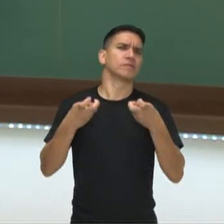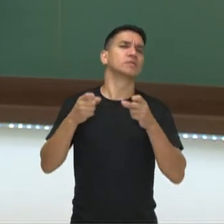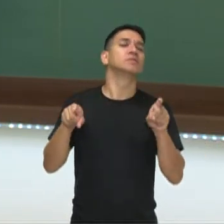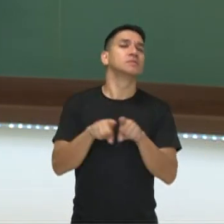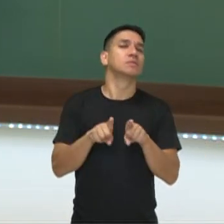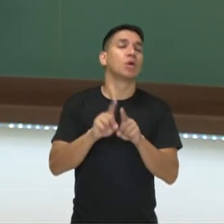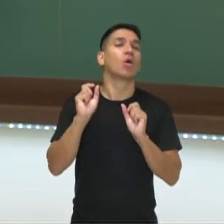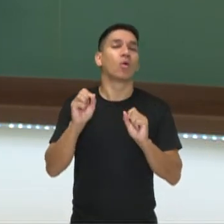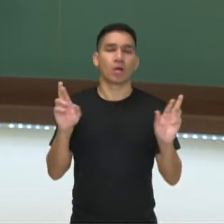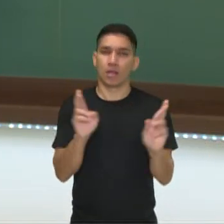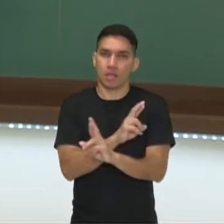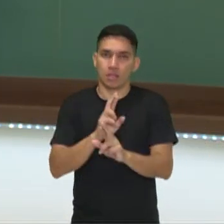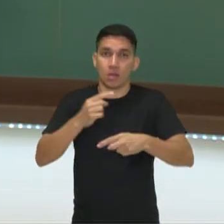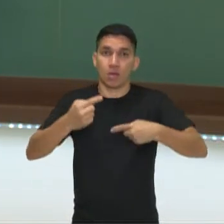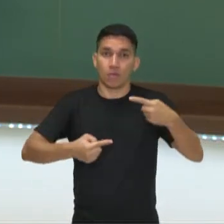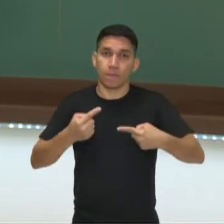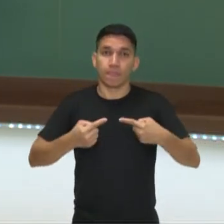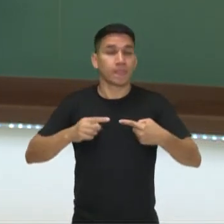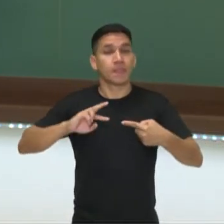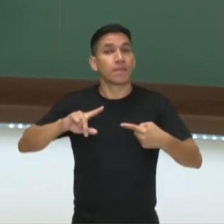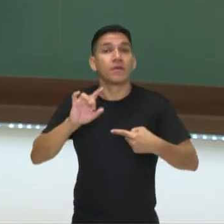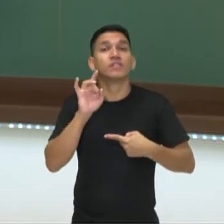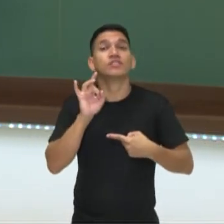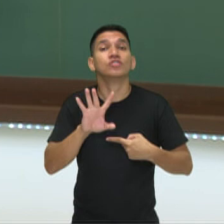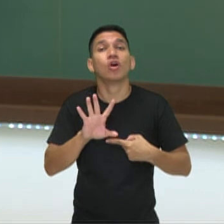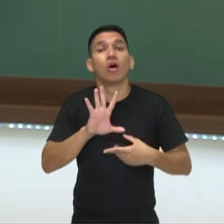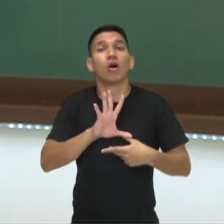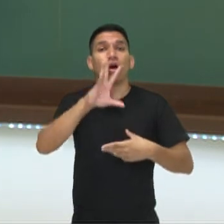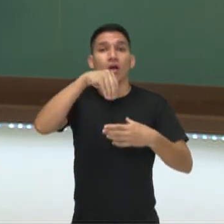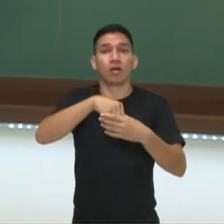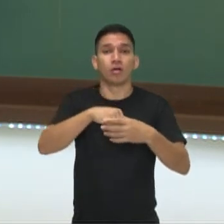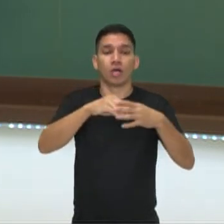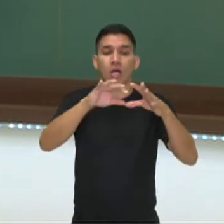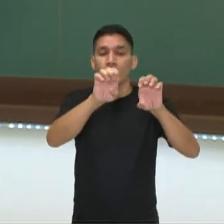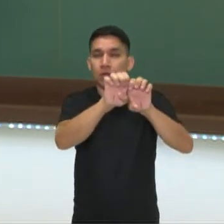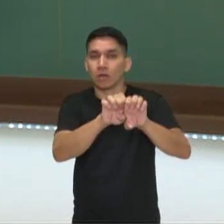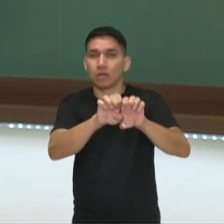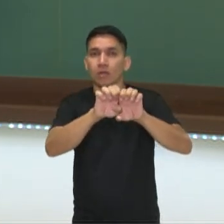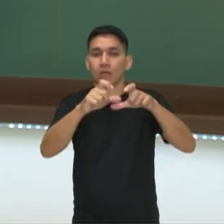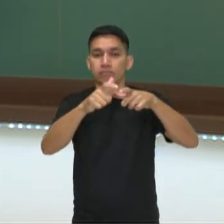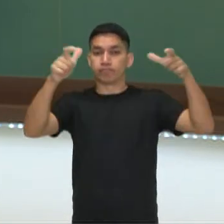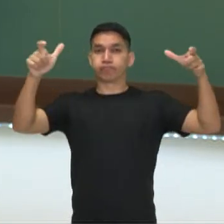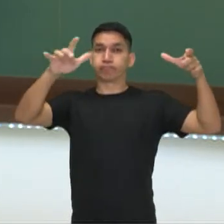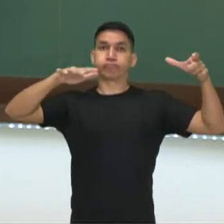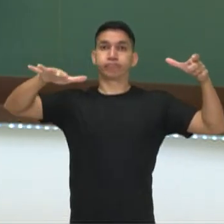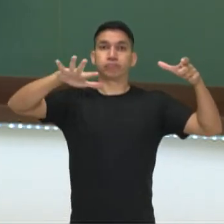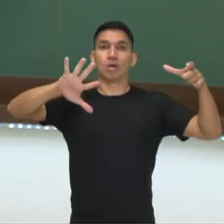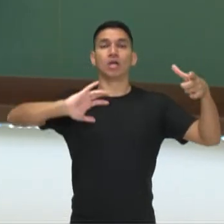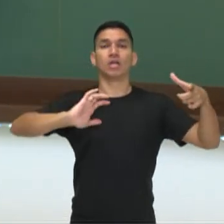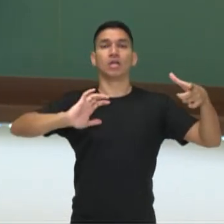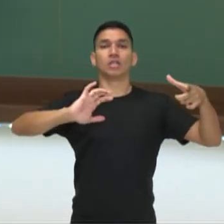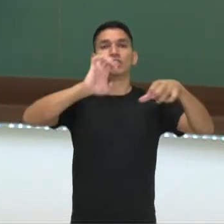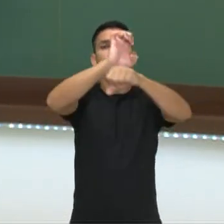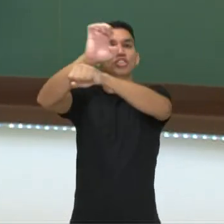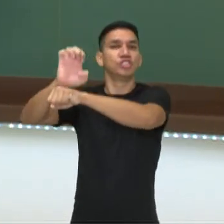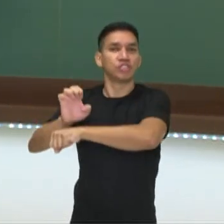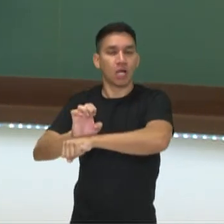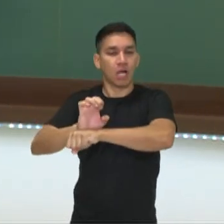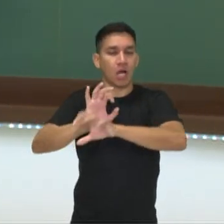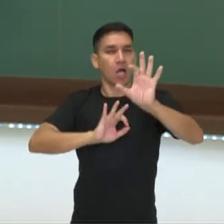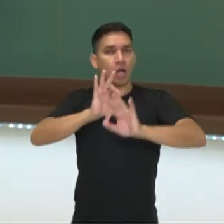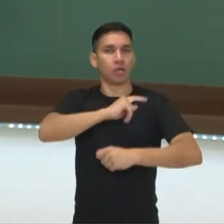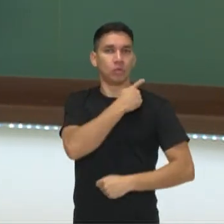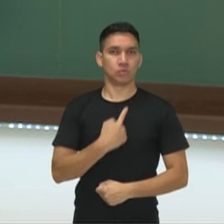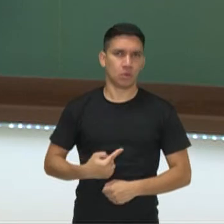a relação política ela não acontece apenas, né, numa estrutura macro, digamos, no Estado, mas ela também acontece em